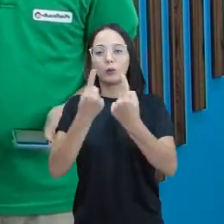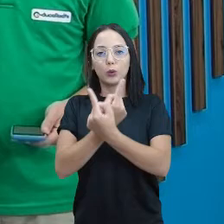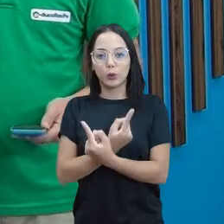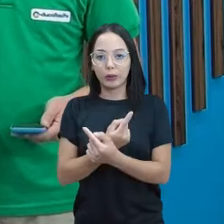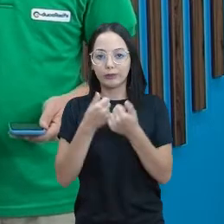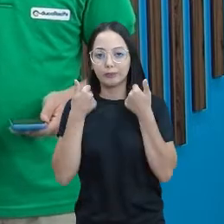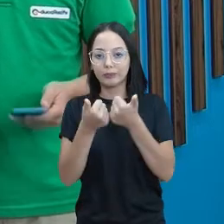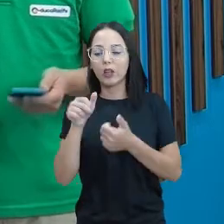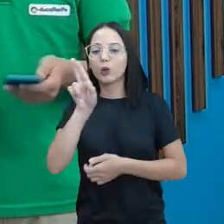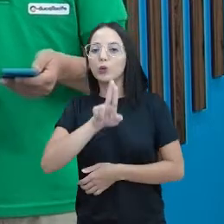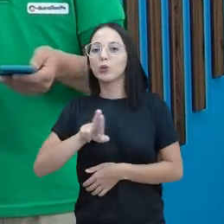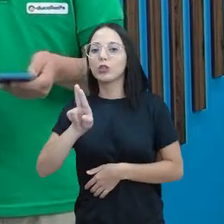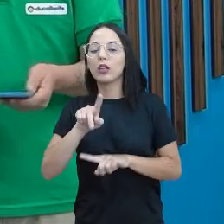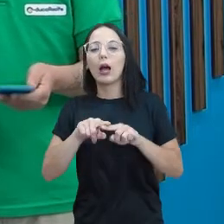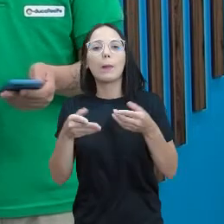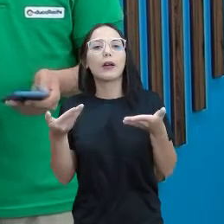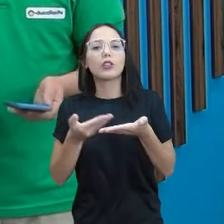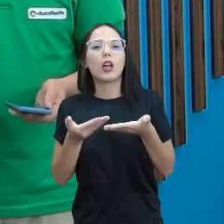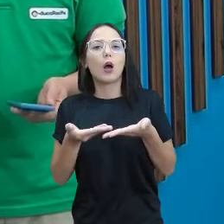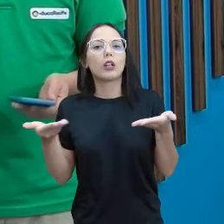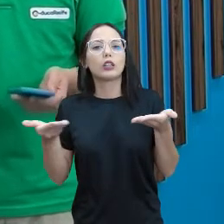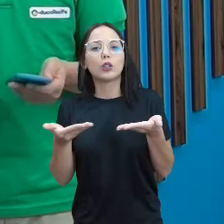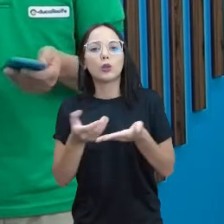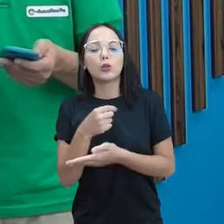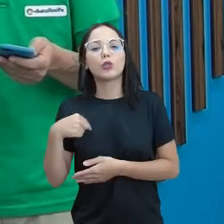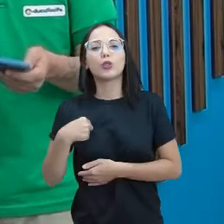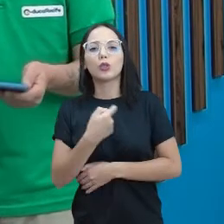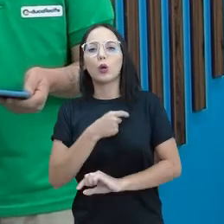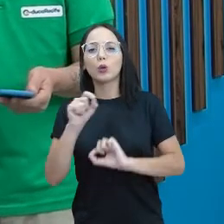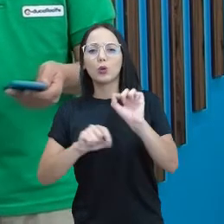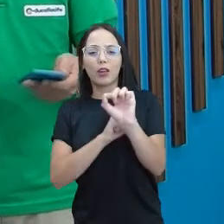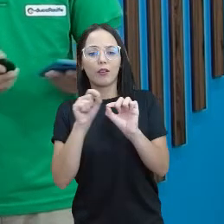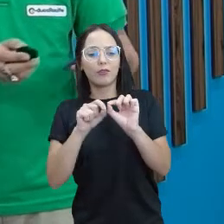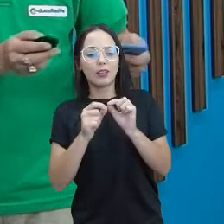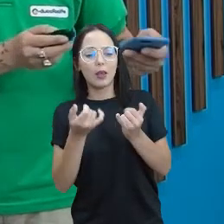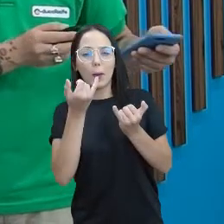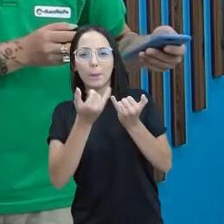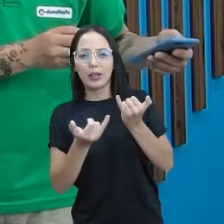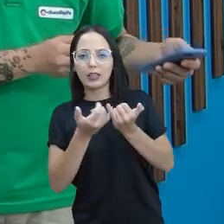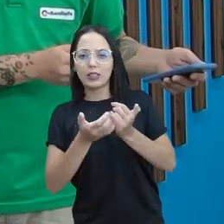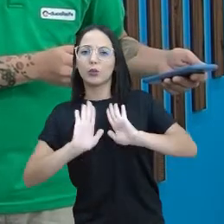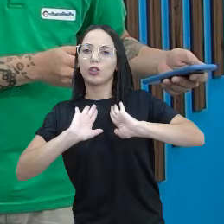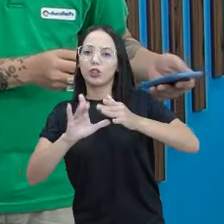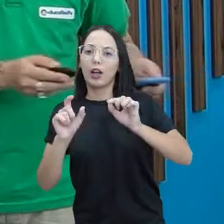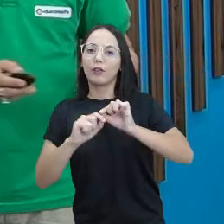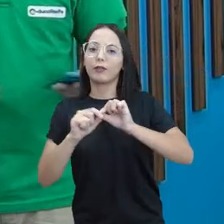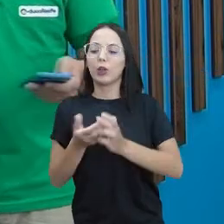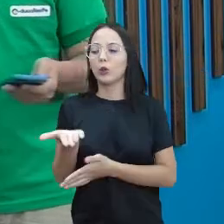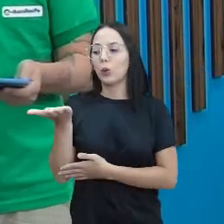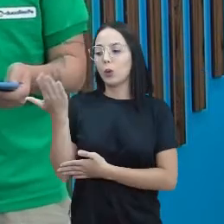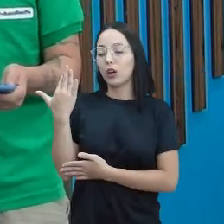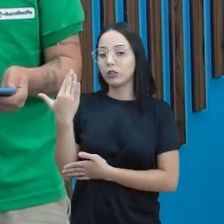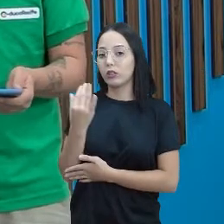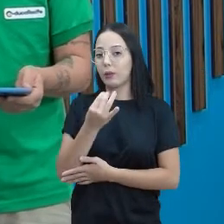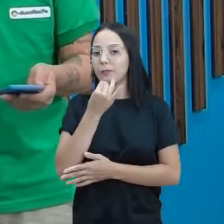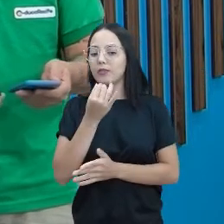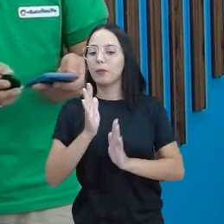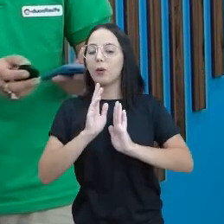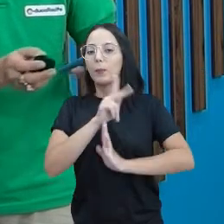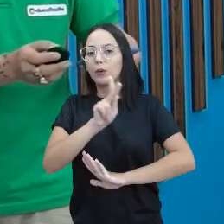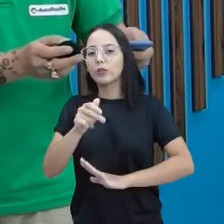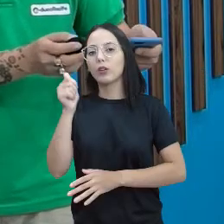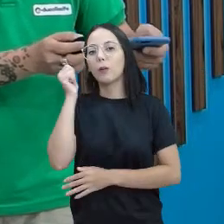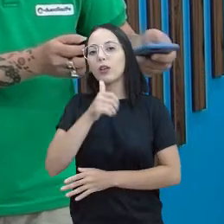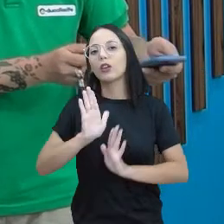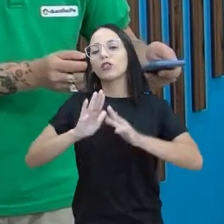gente utiliza. Na aula de hoje, a gente vai fazer algo parecido com o que foi feito anteriormente. Então, como a gente viu, a professora Briane